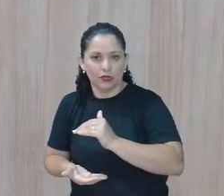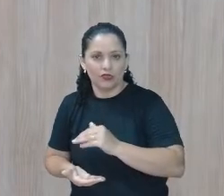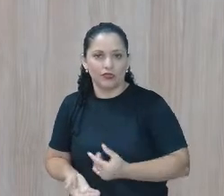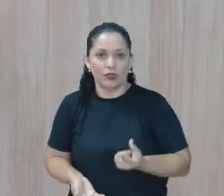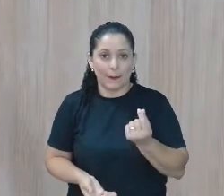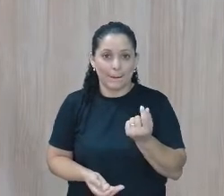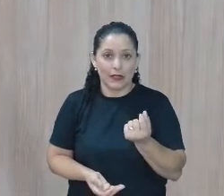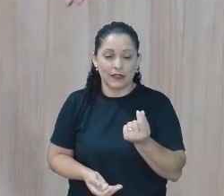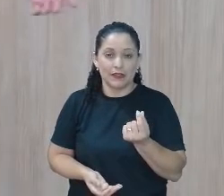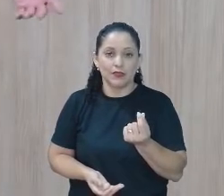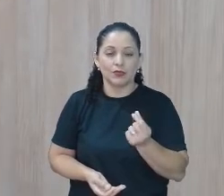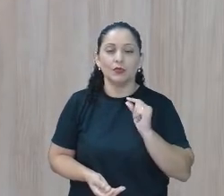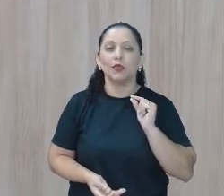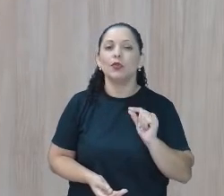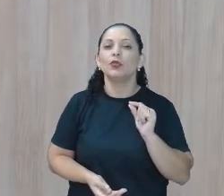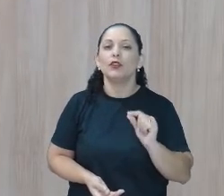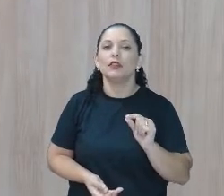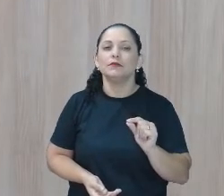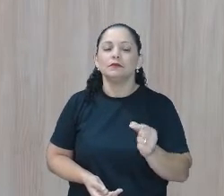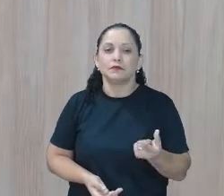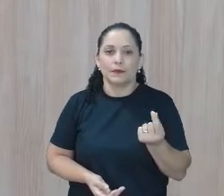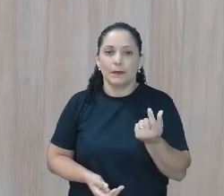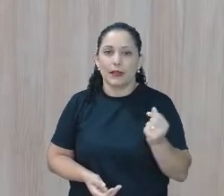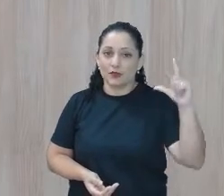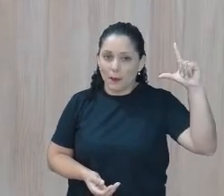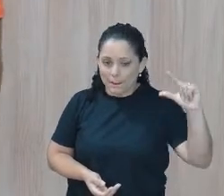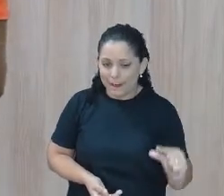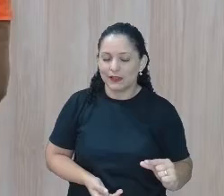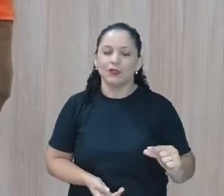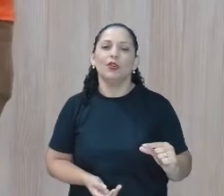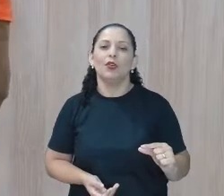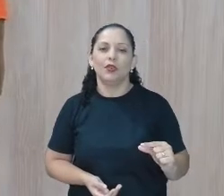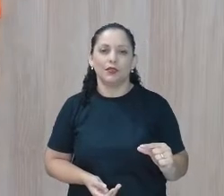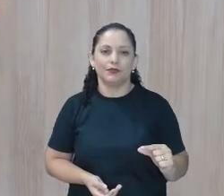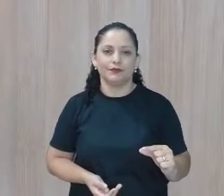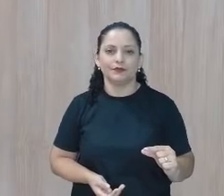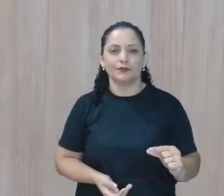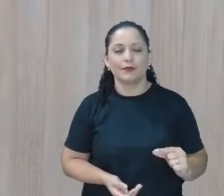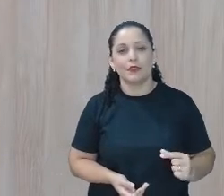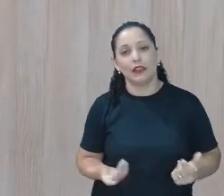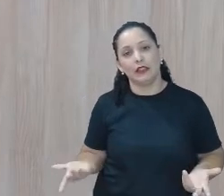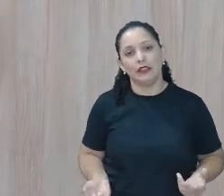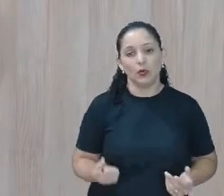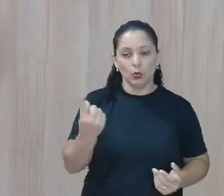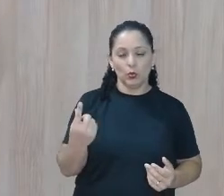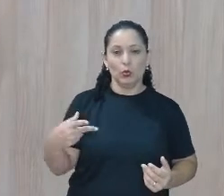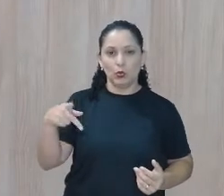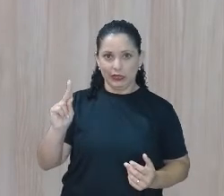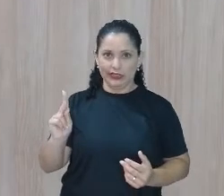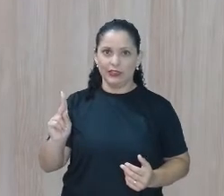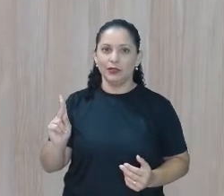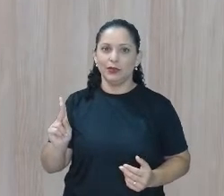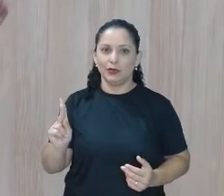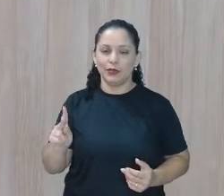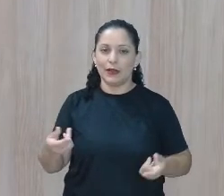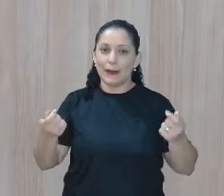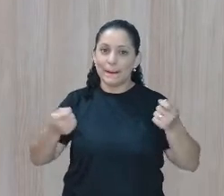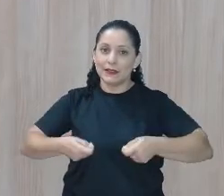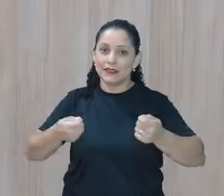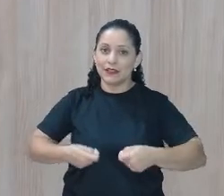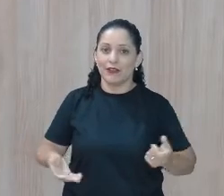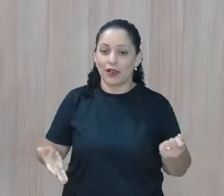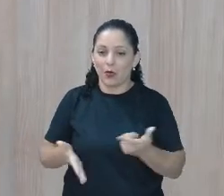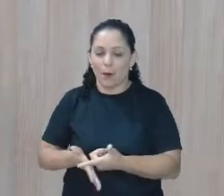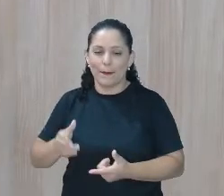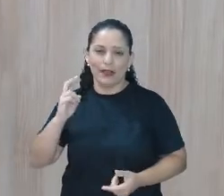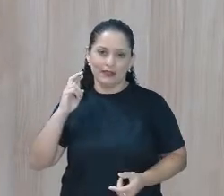no preço de atacado. Então, eu pegava no preço menor ainda. E de 1 quilo, para chegar ao preço de atacado, eu precisaria